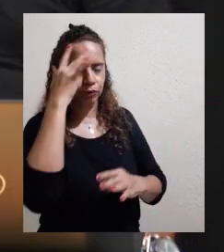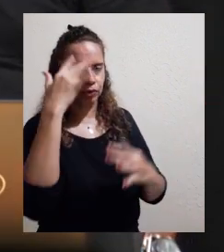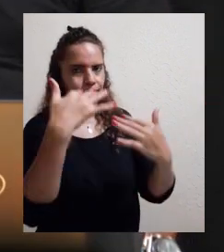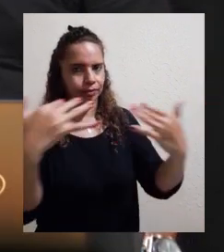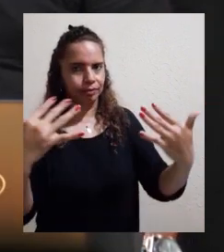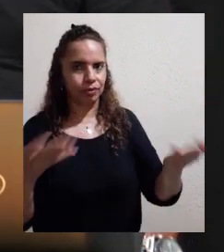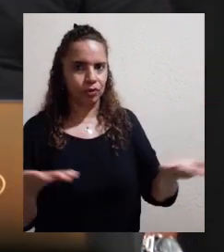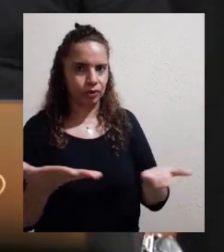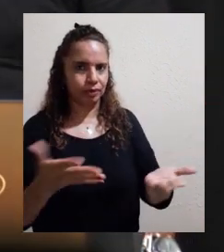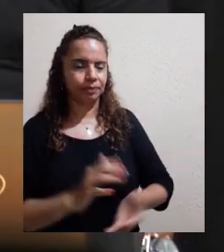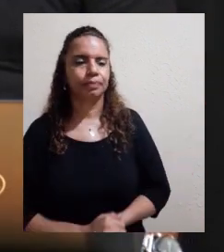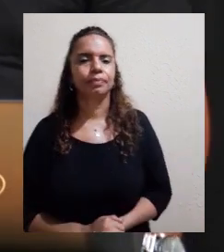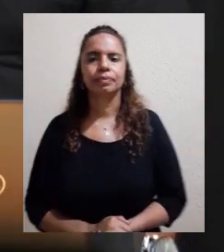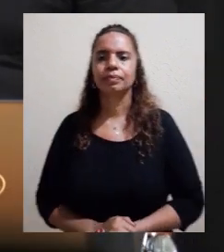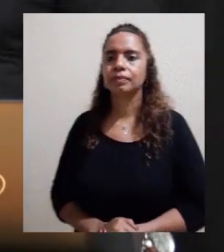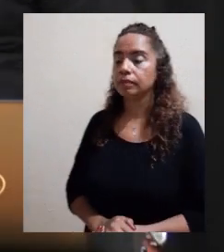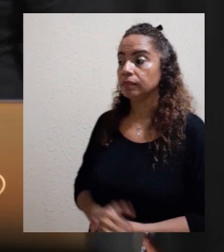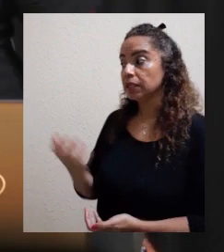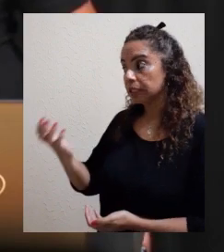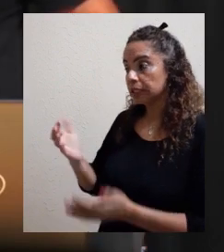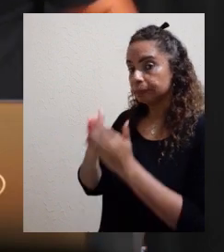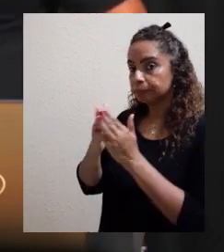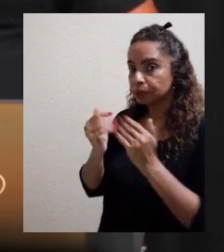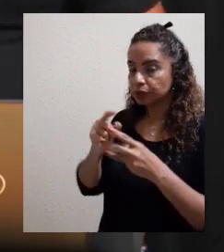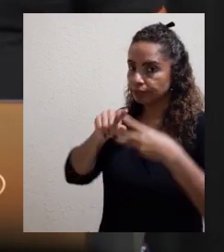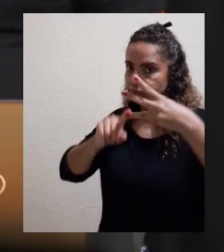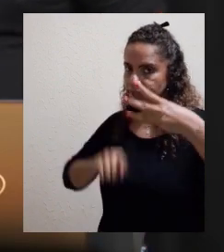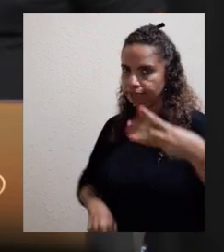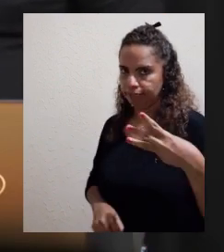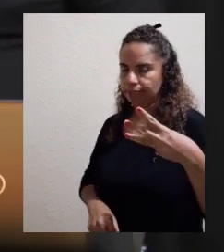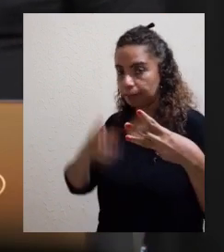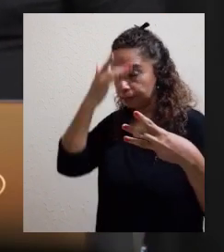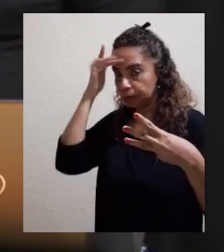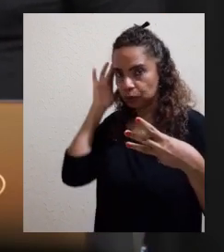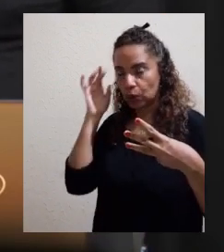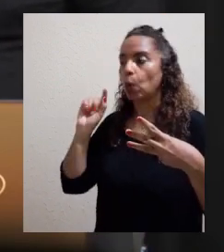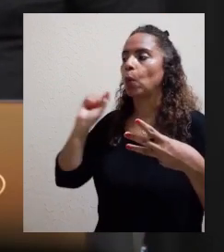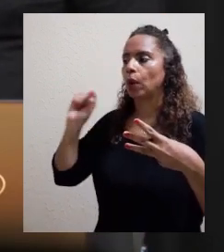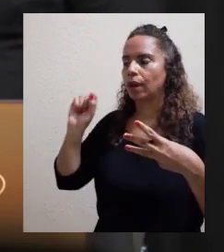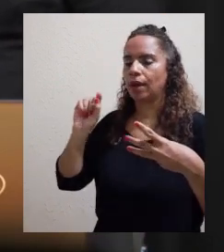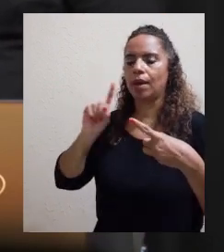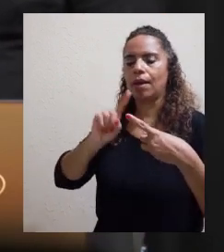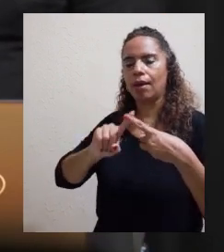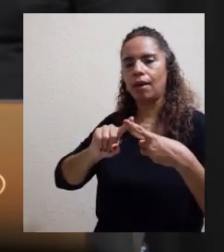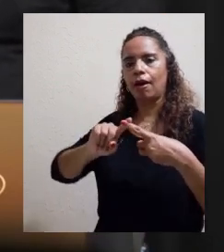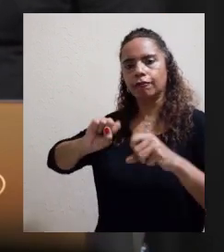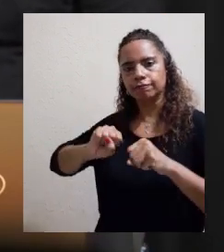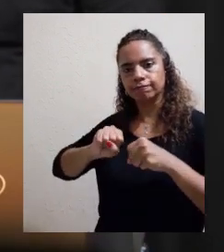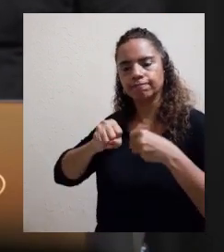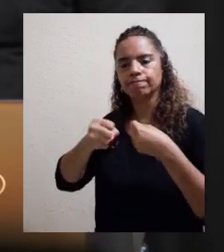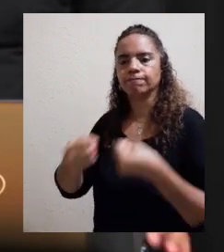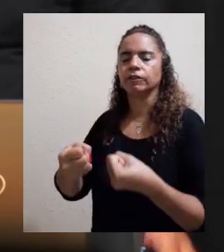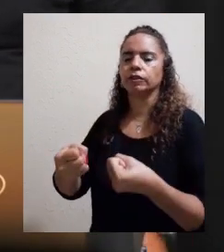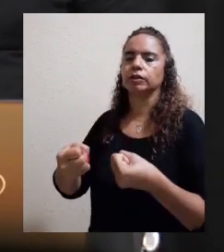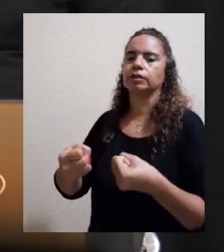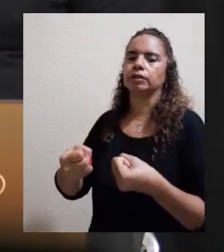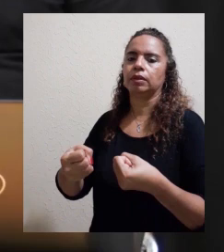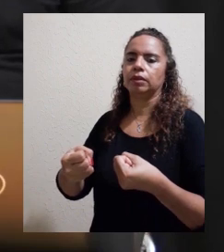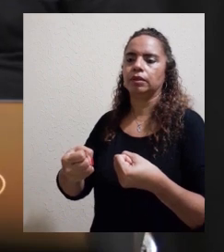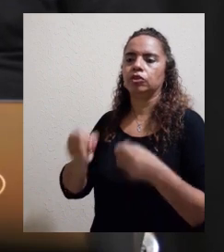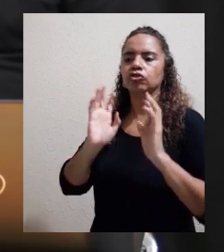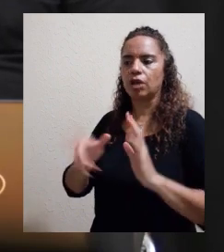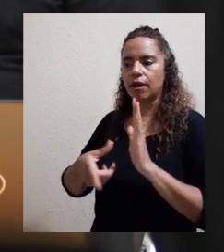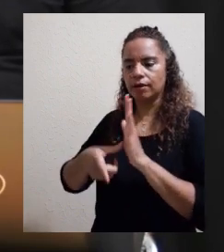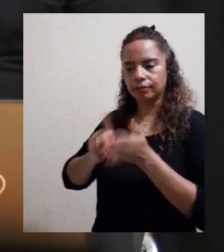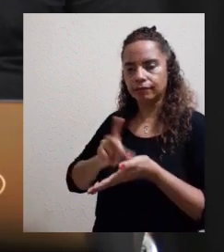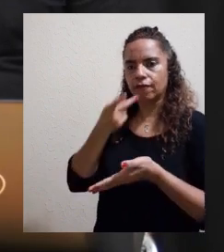a quem está nos assistindo. Eu queria fazer um pedido, na verdade. 2 pedidos para as pessoas. O primeiro é reforçar o que a gente já discutiu ao longo, pelo menos 2